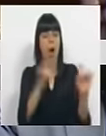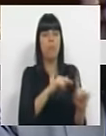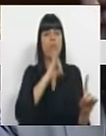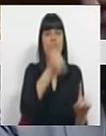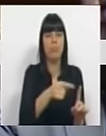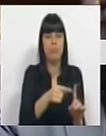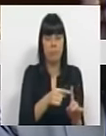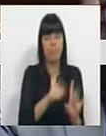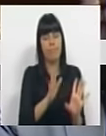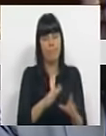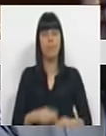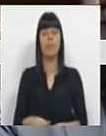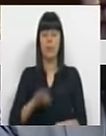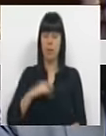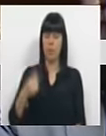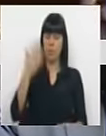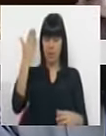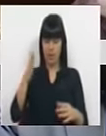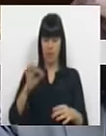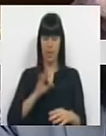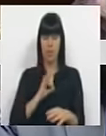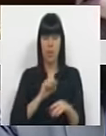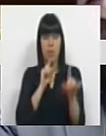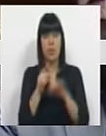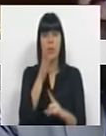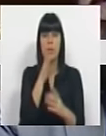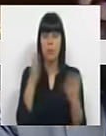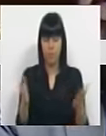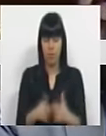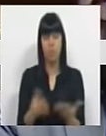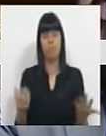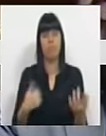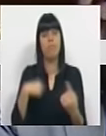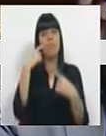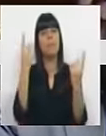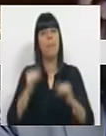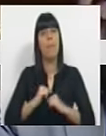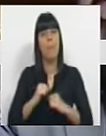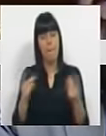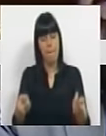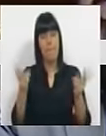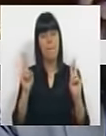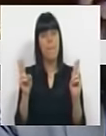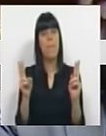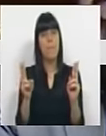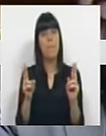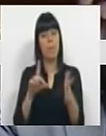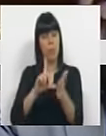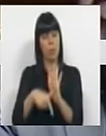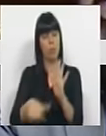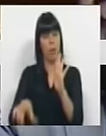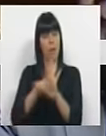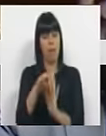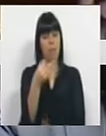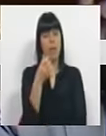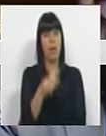autónoma. Senhor Presidente, senhoras e senhores deputados, manifestamos a nossa disponibilidade para que o projeto